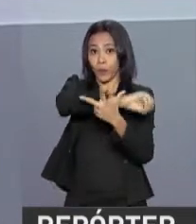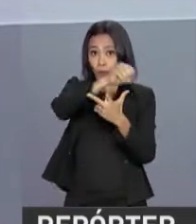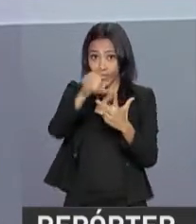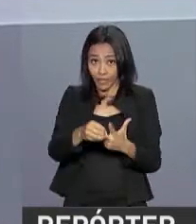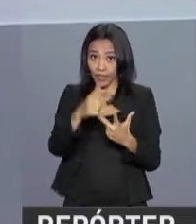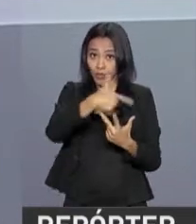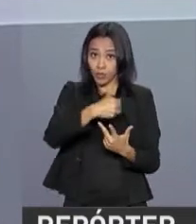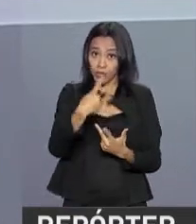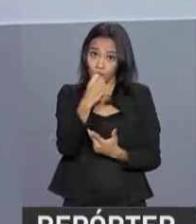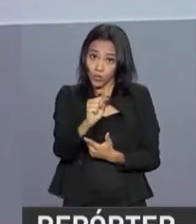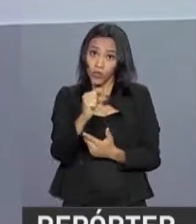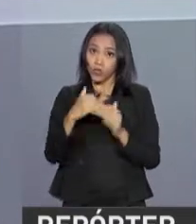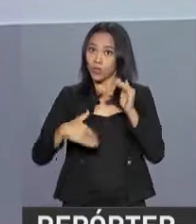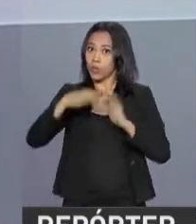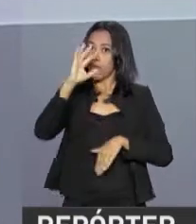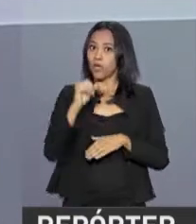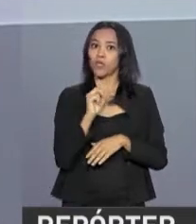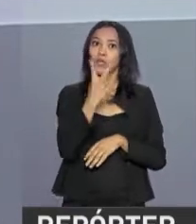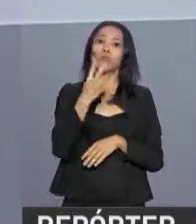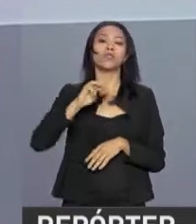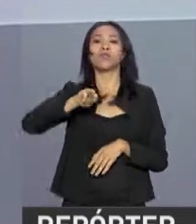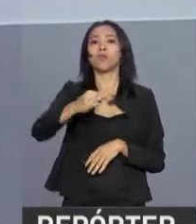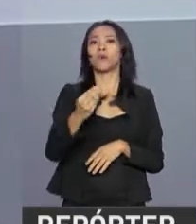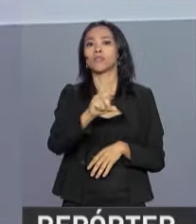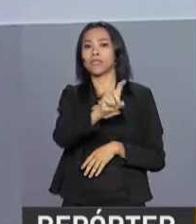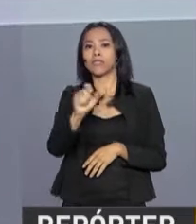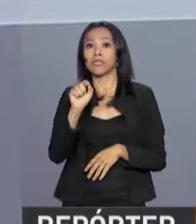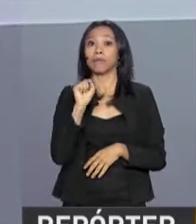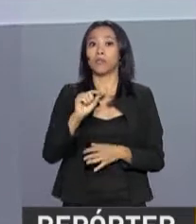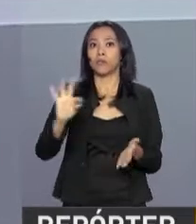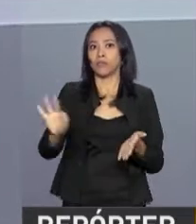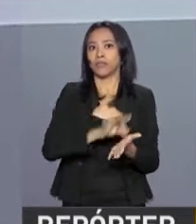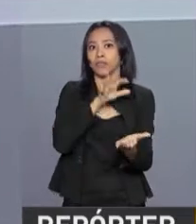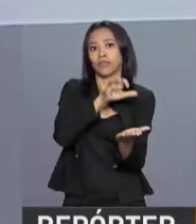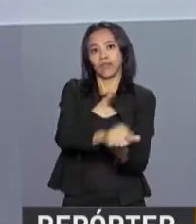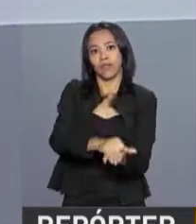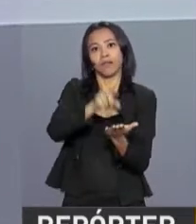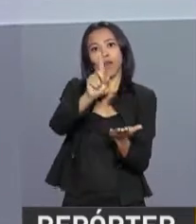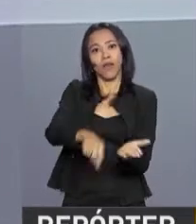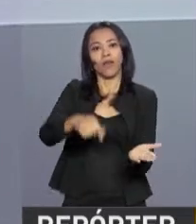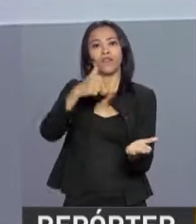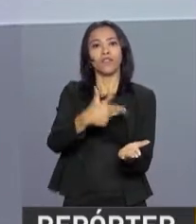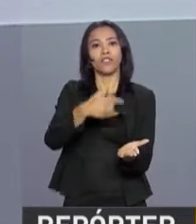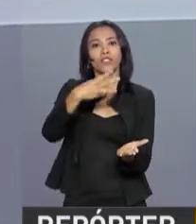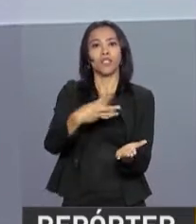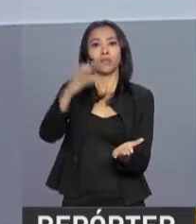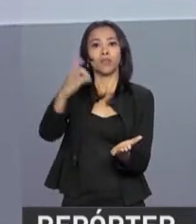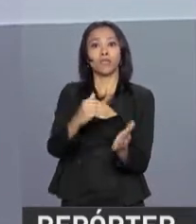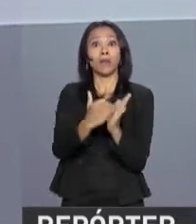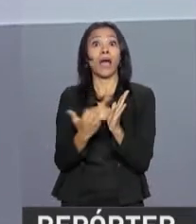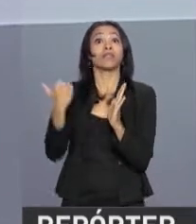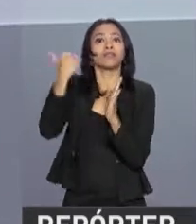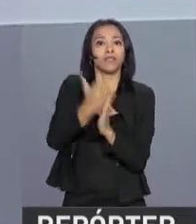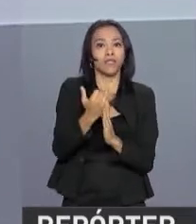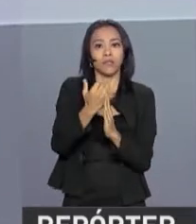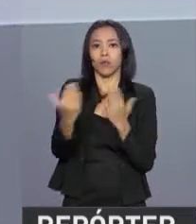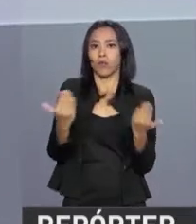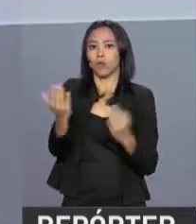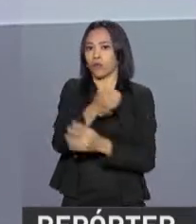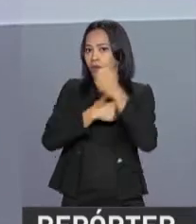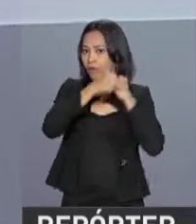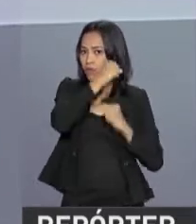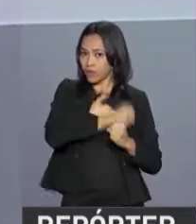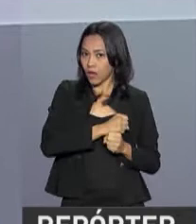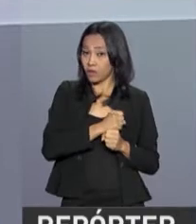2018 supera 2 milhões e 100 mil inscritos. O número é 23% maior que no ano passado. Em 2017,